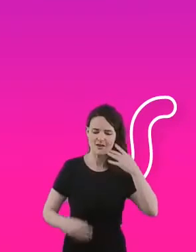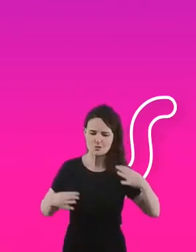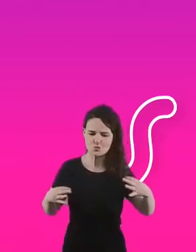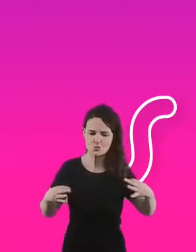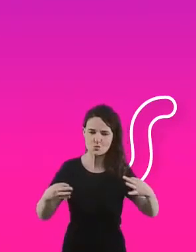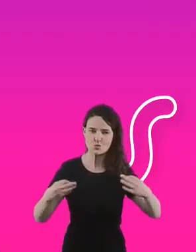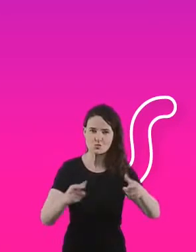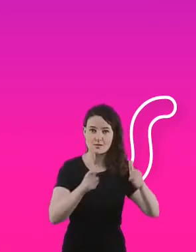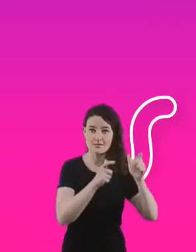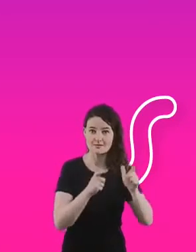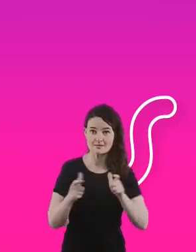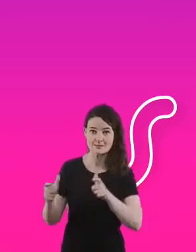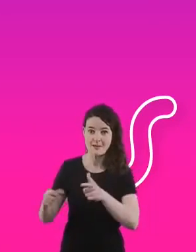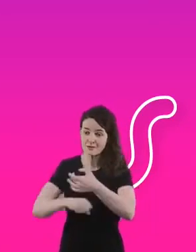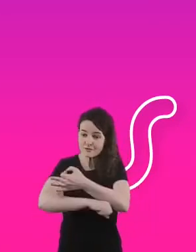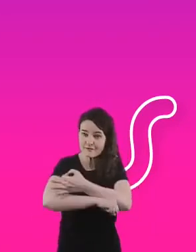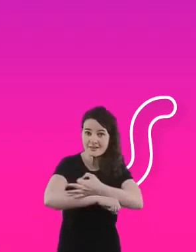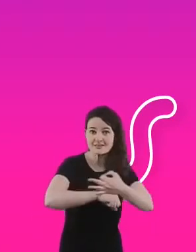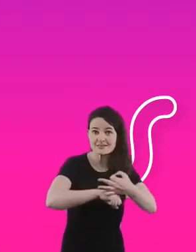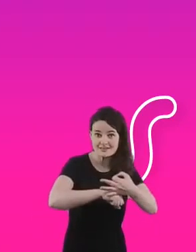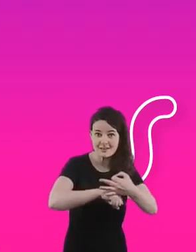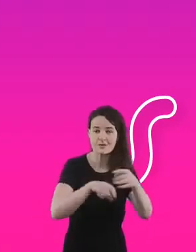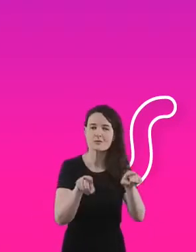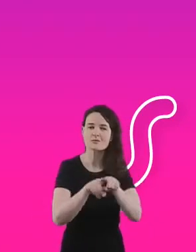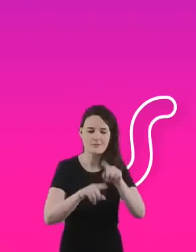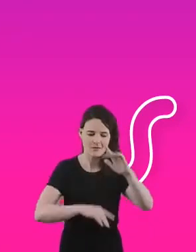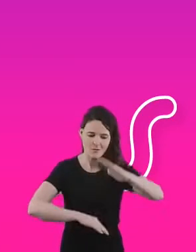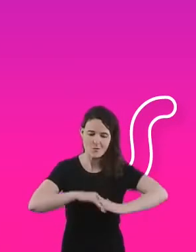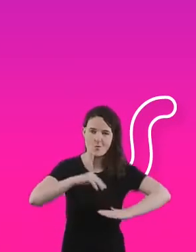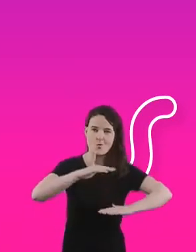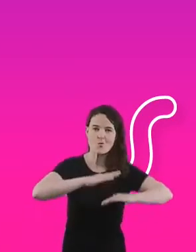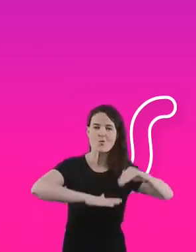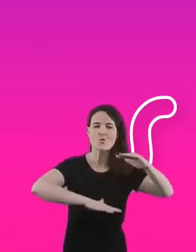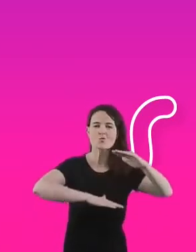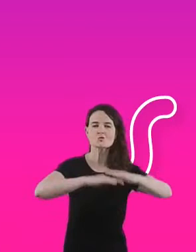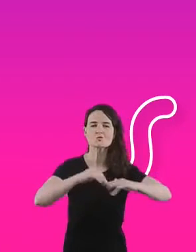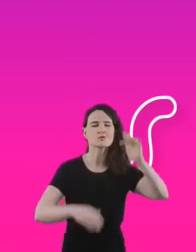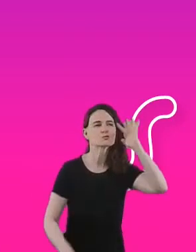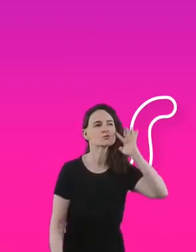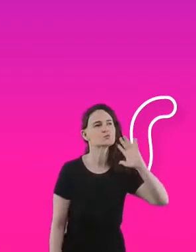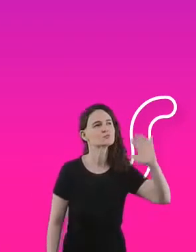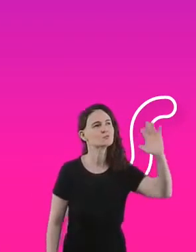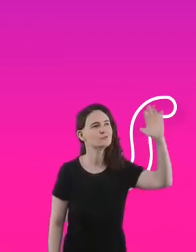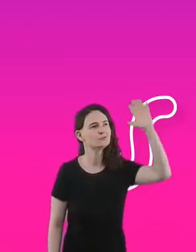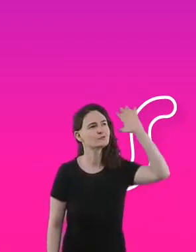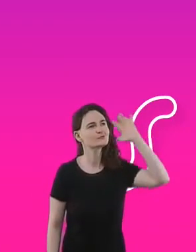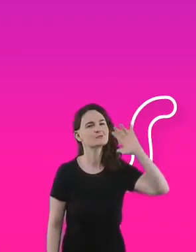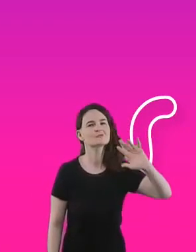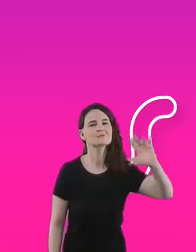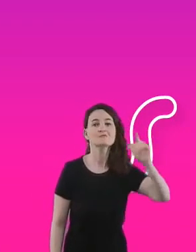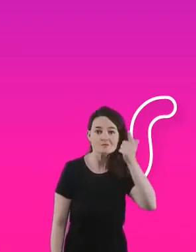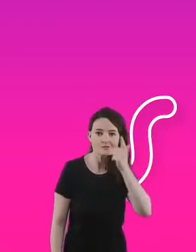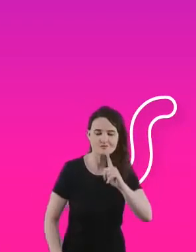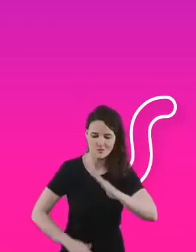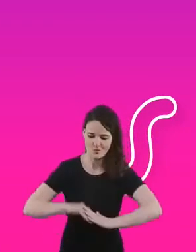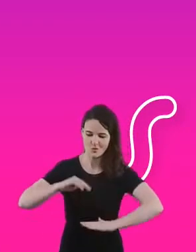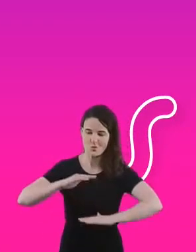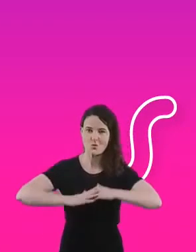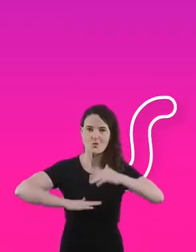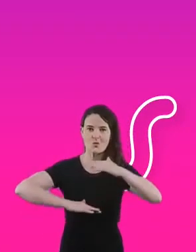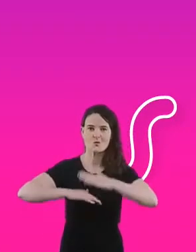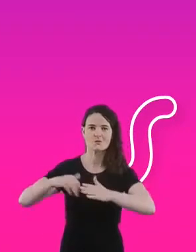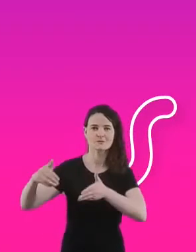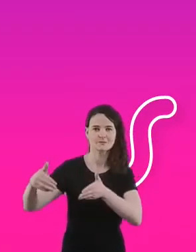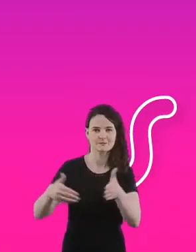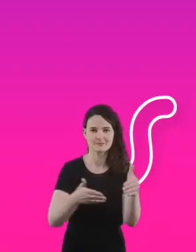ficção e construção das nossas utopias pavimentem um caminho para onde nós queremos ir, né? Então,